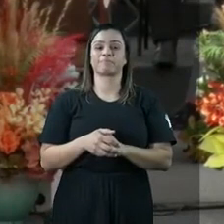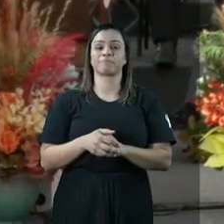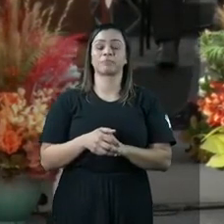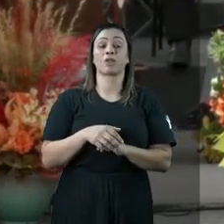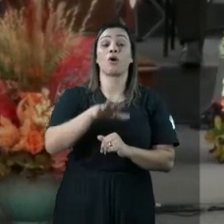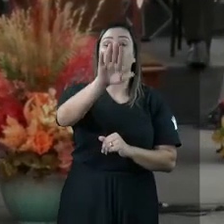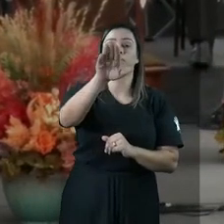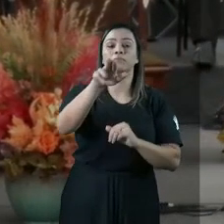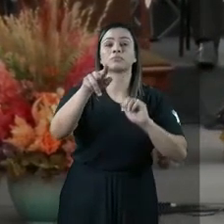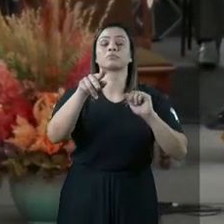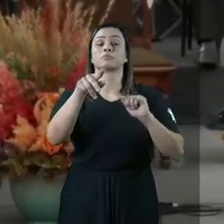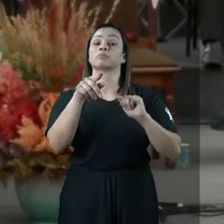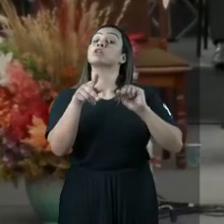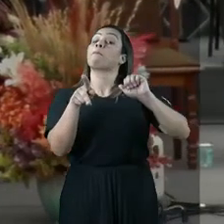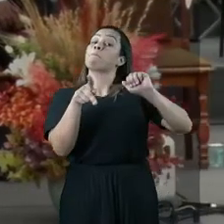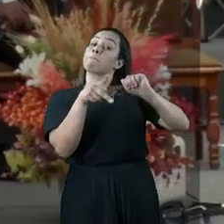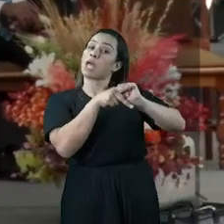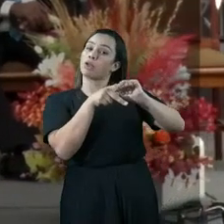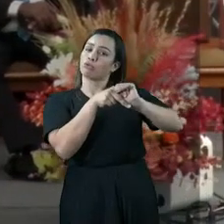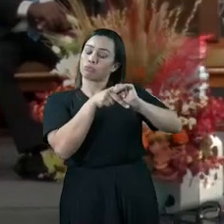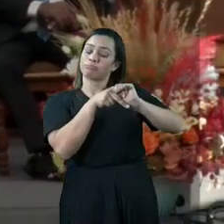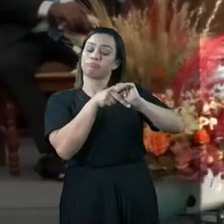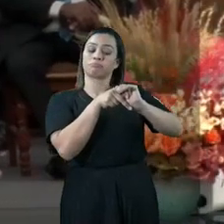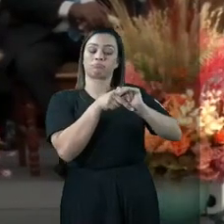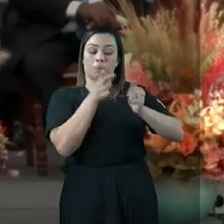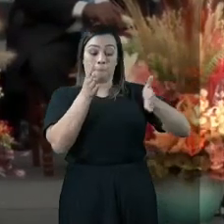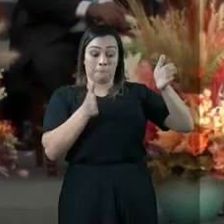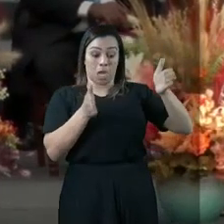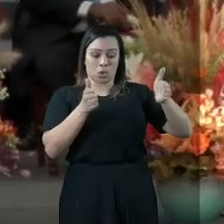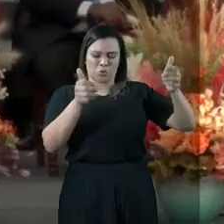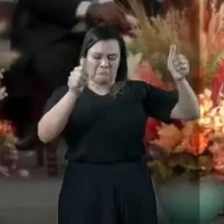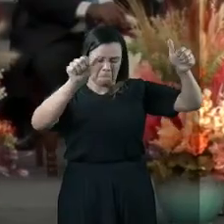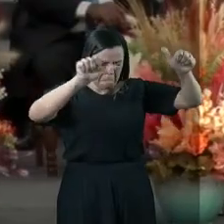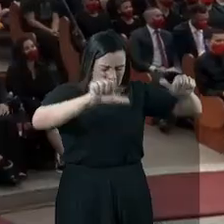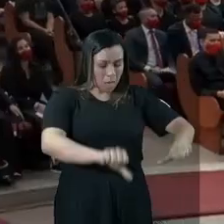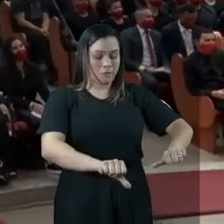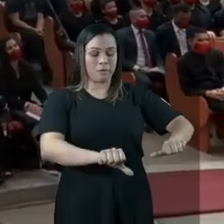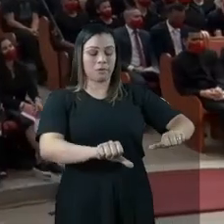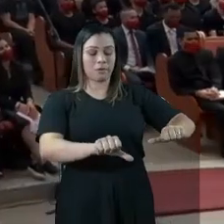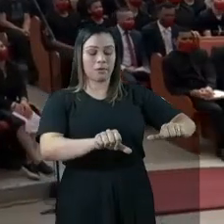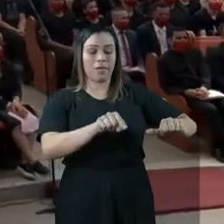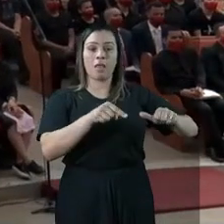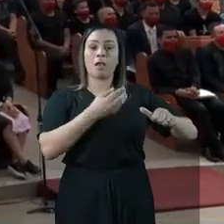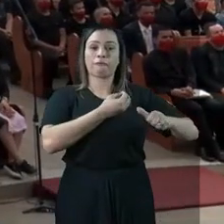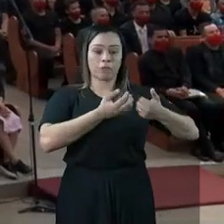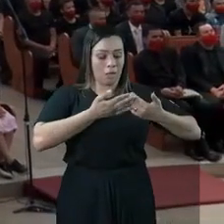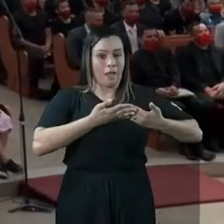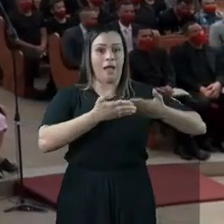Diga comigo: Pedro, na pior frustração da história, abriu espaço para o Rei da Glória